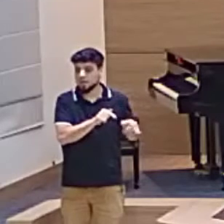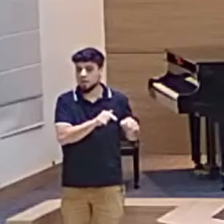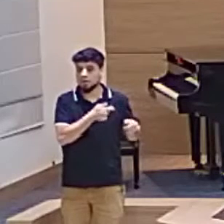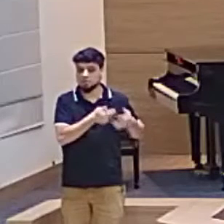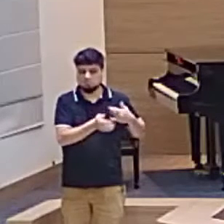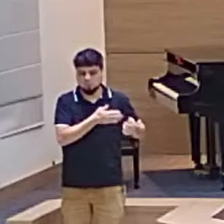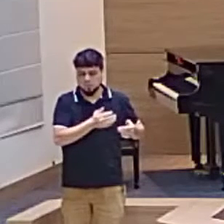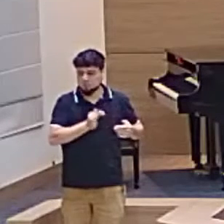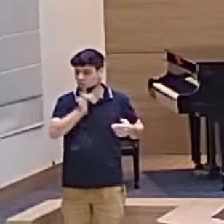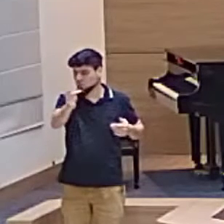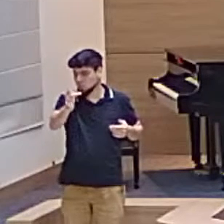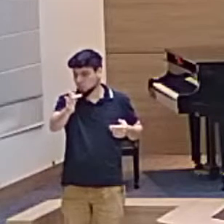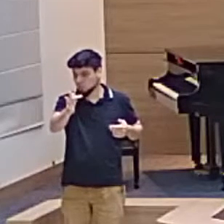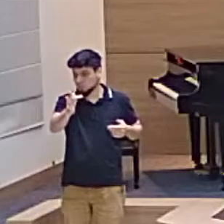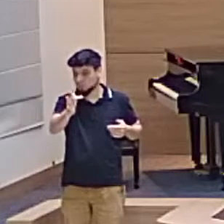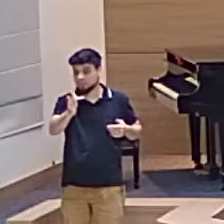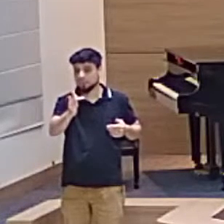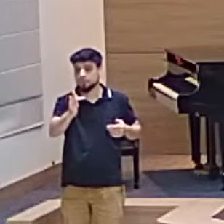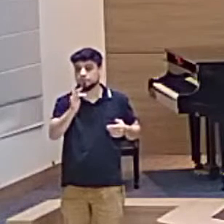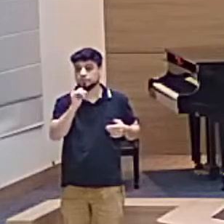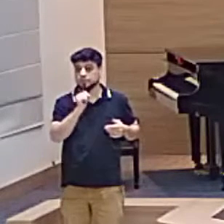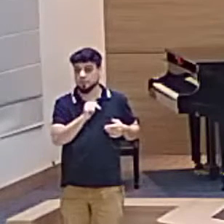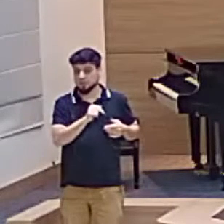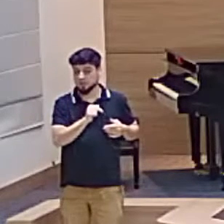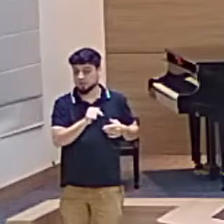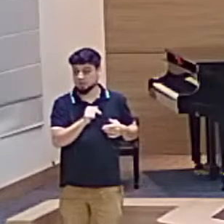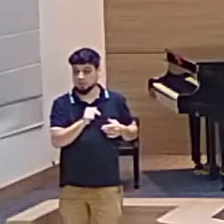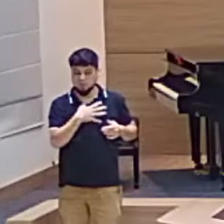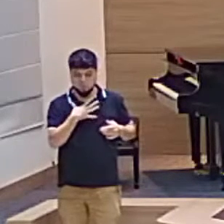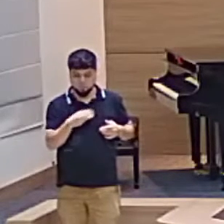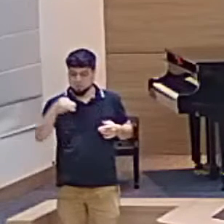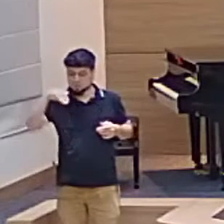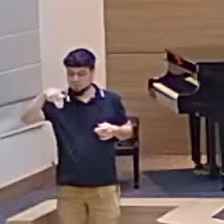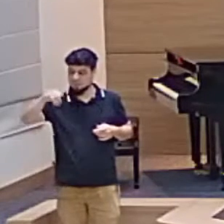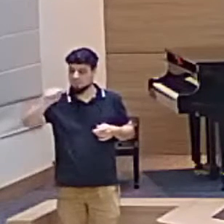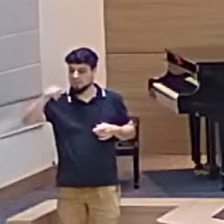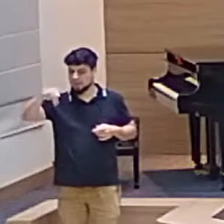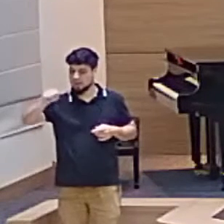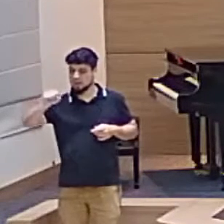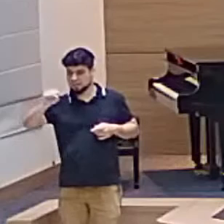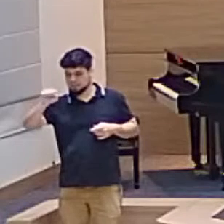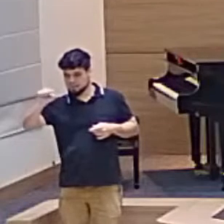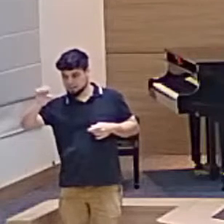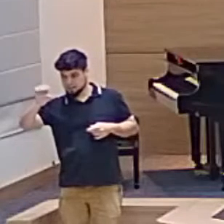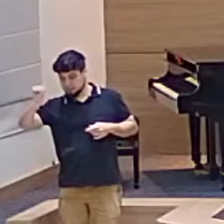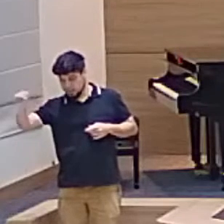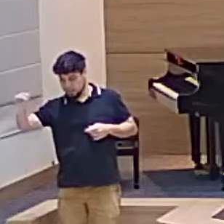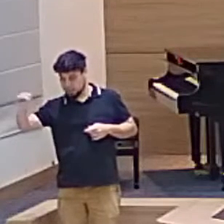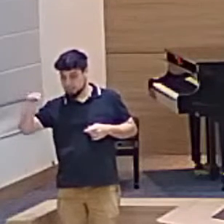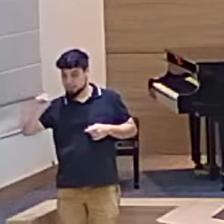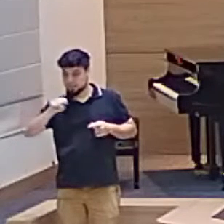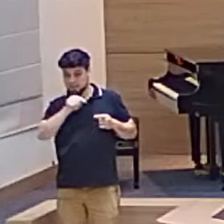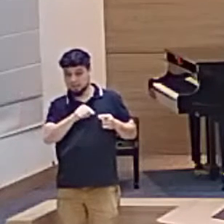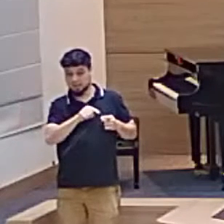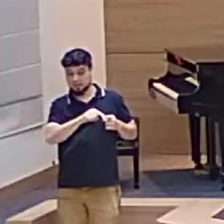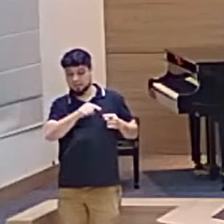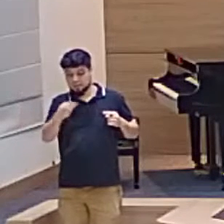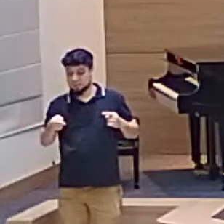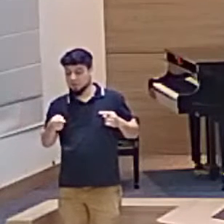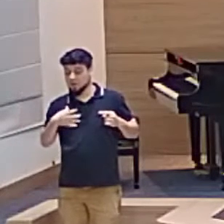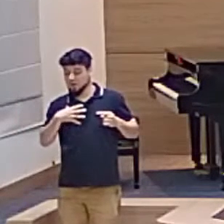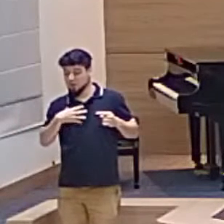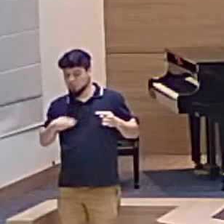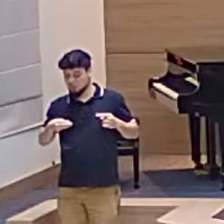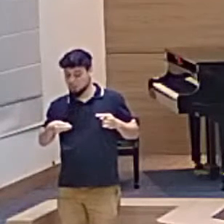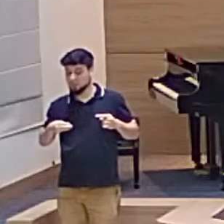aí para o que vai acontecer no futuro aliás o seu filho Manassés que é o filho que vai seguir no reino foi o pior rei de Israel e